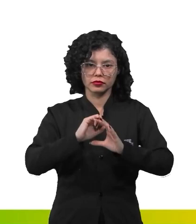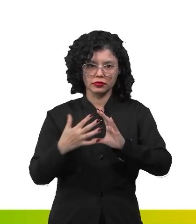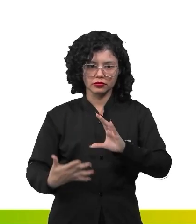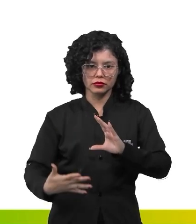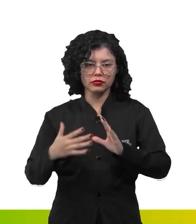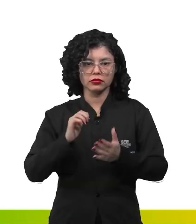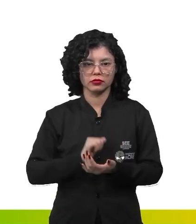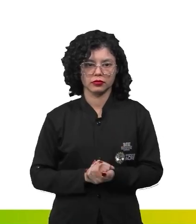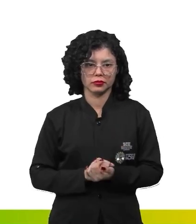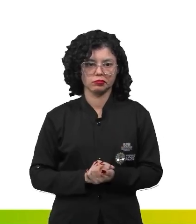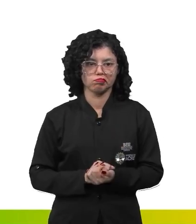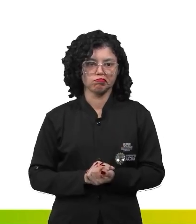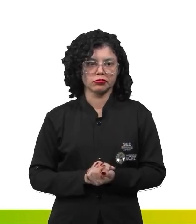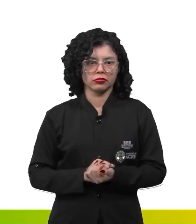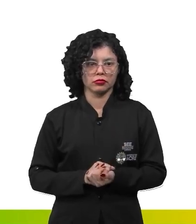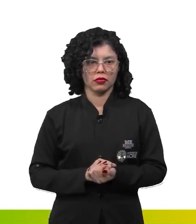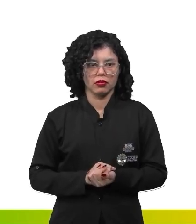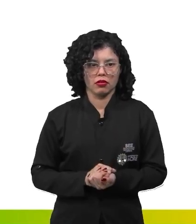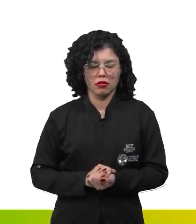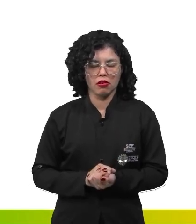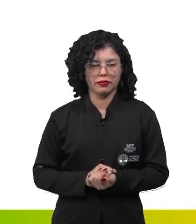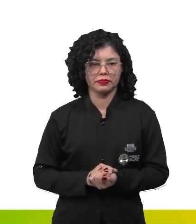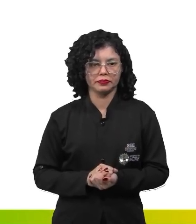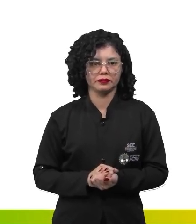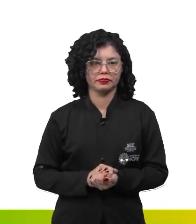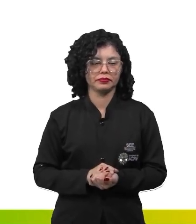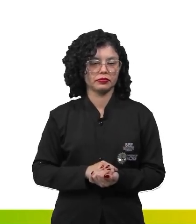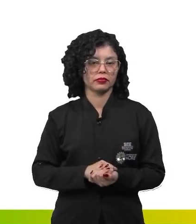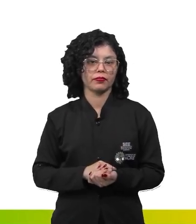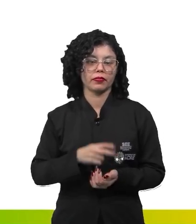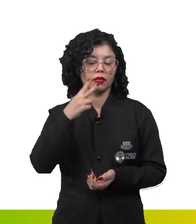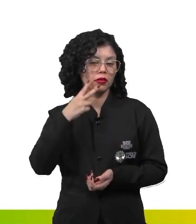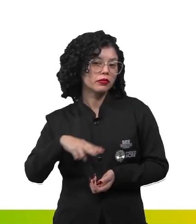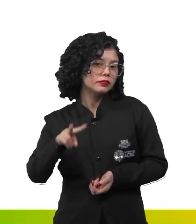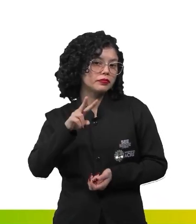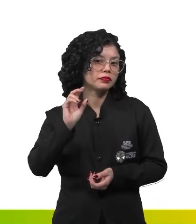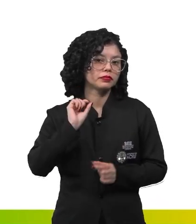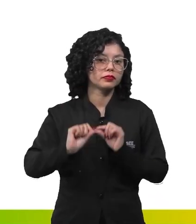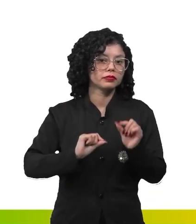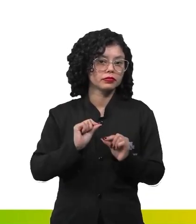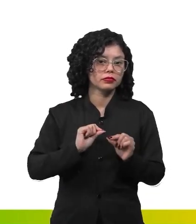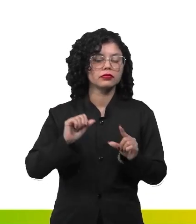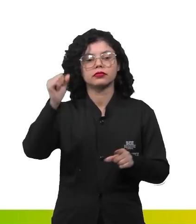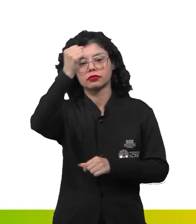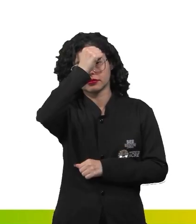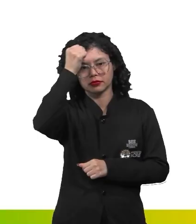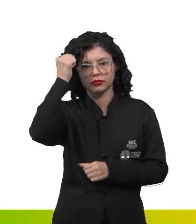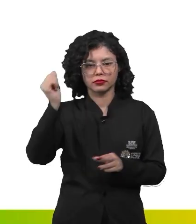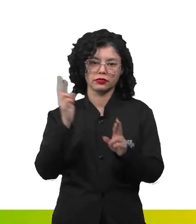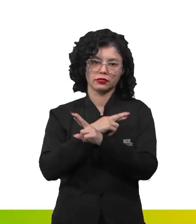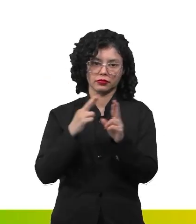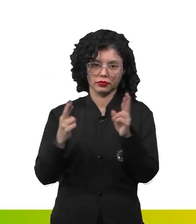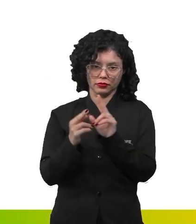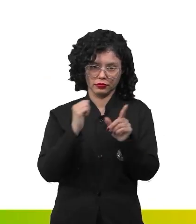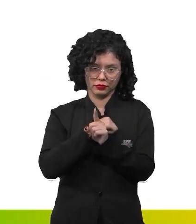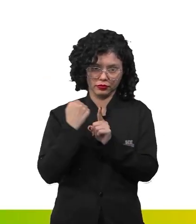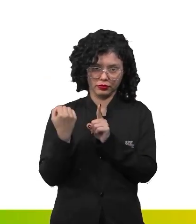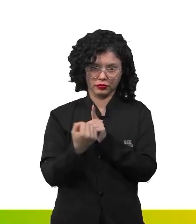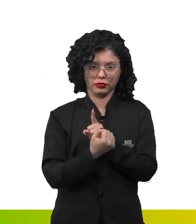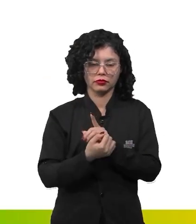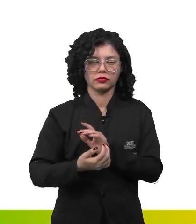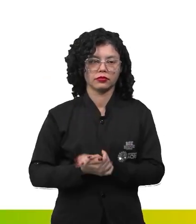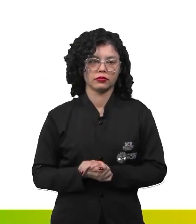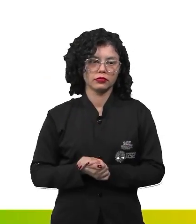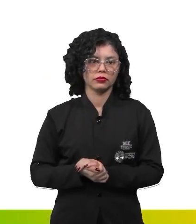do nosso povo. Então, nós temos que a sociologia, ela é uma ciência que estuda as relações sociais,